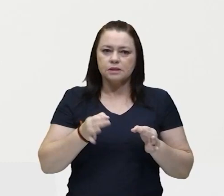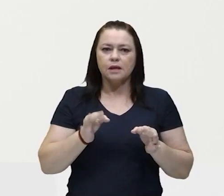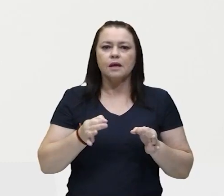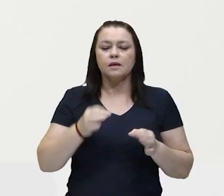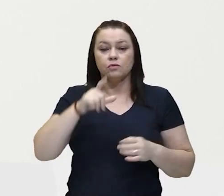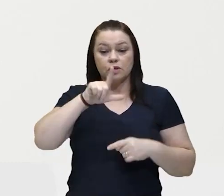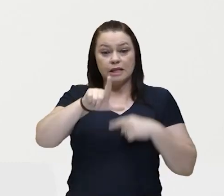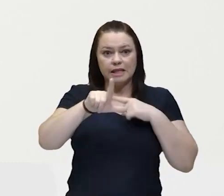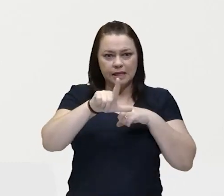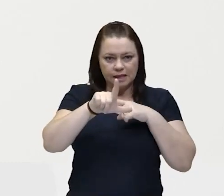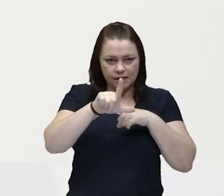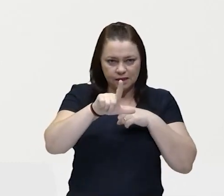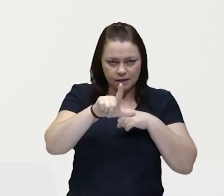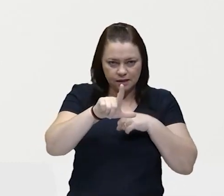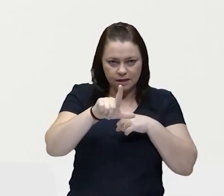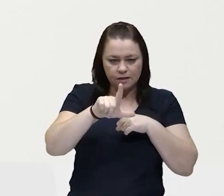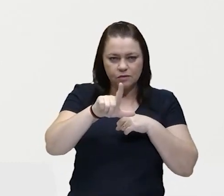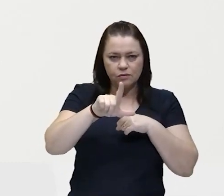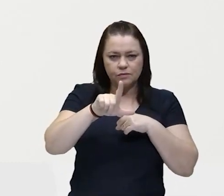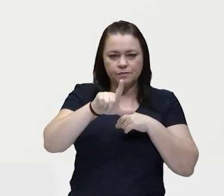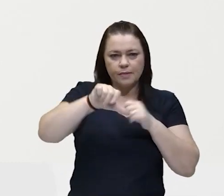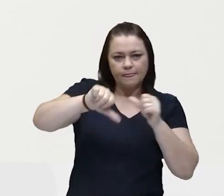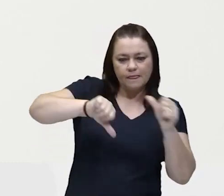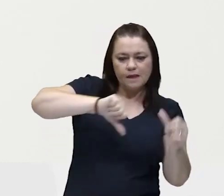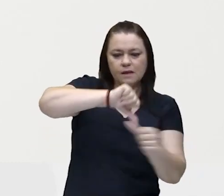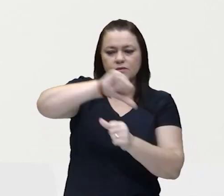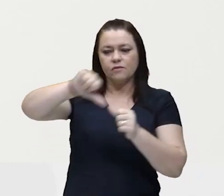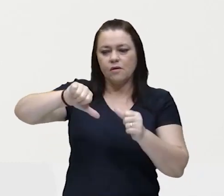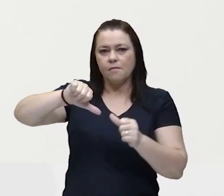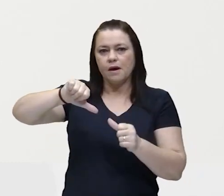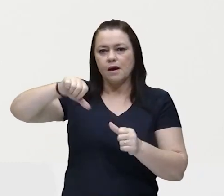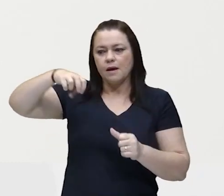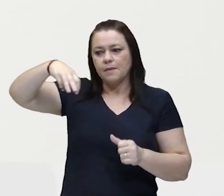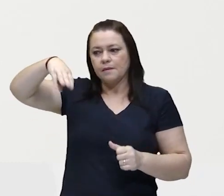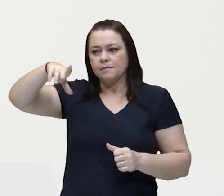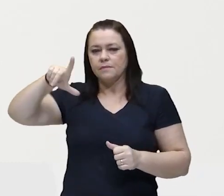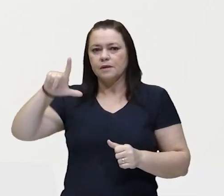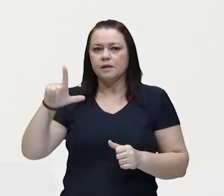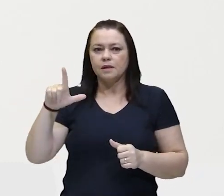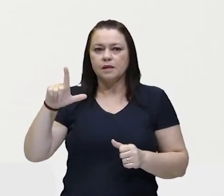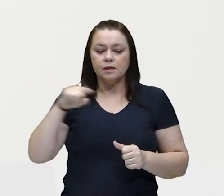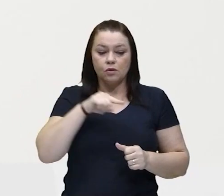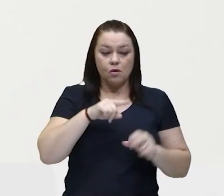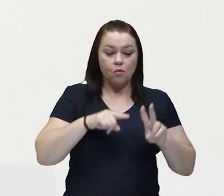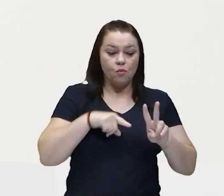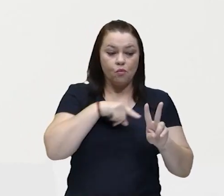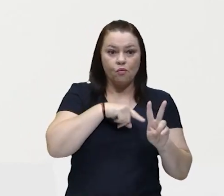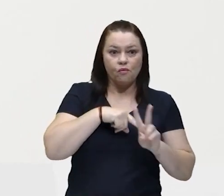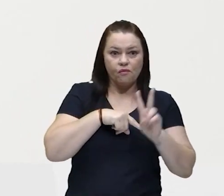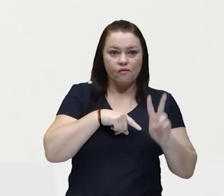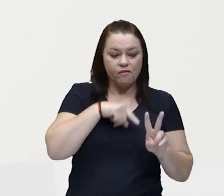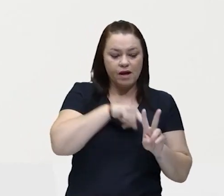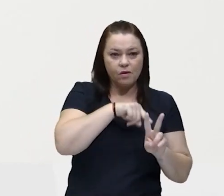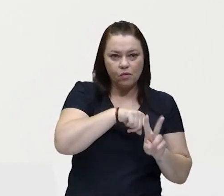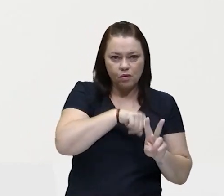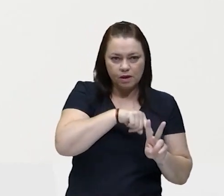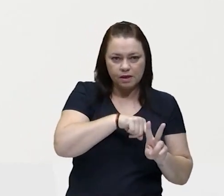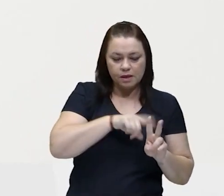litro para mililitro, nós devemos pegar esse valor que está em litro